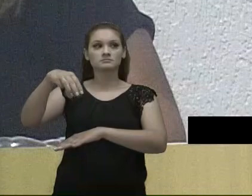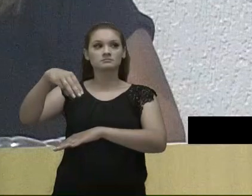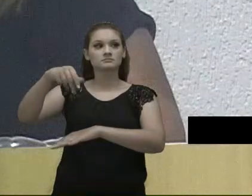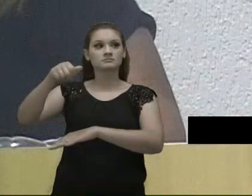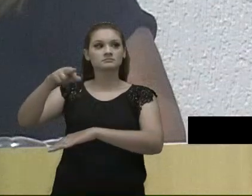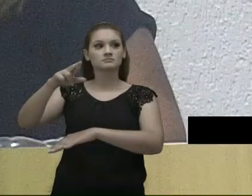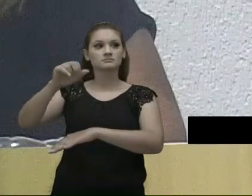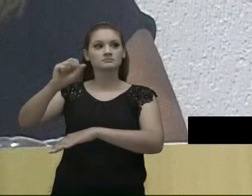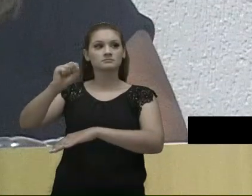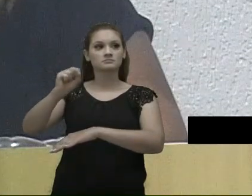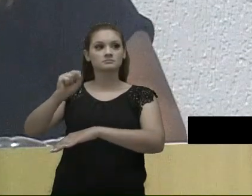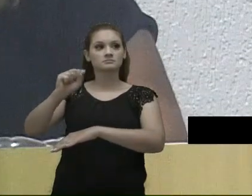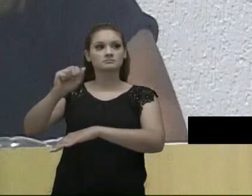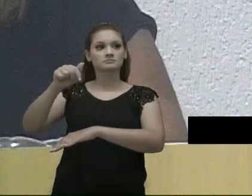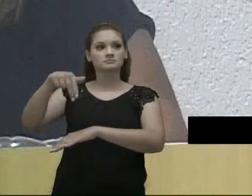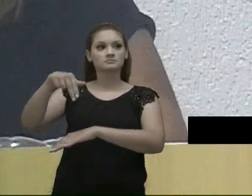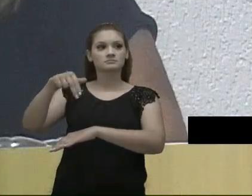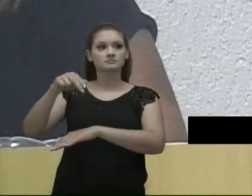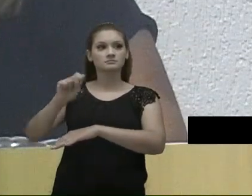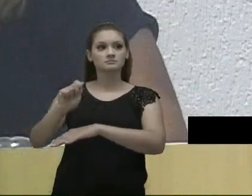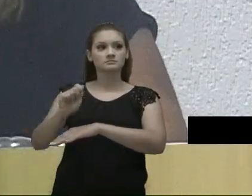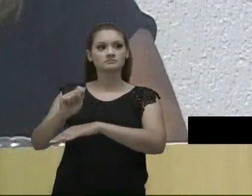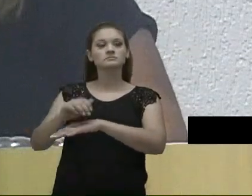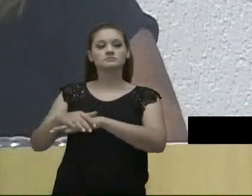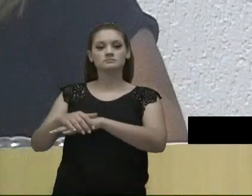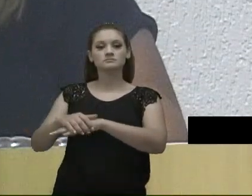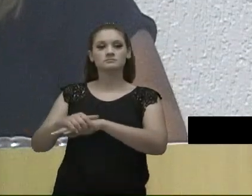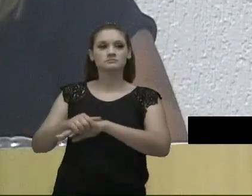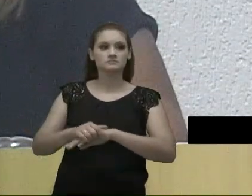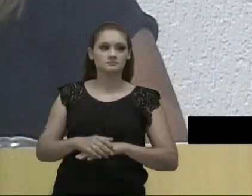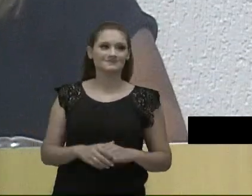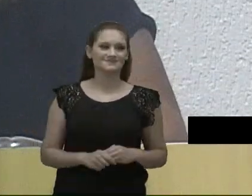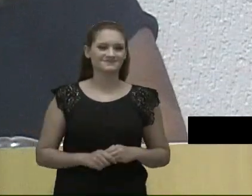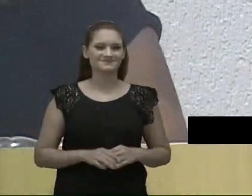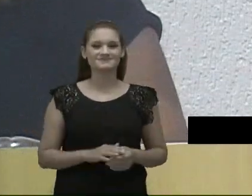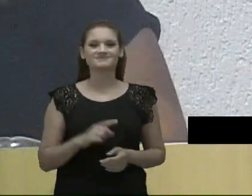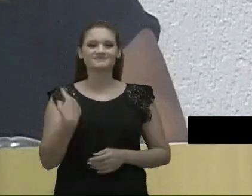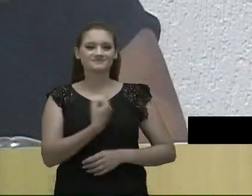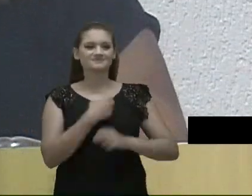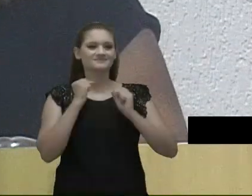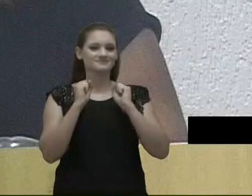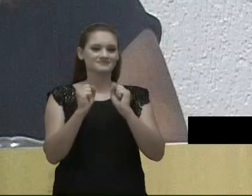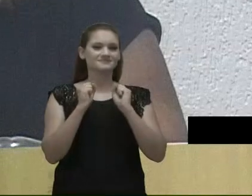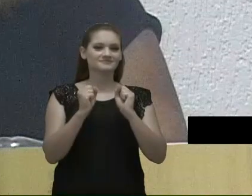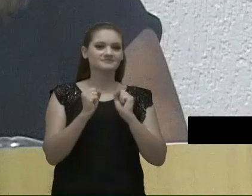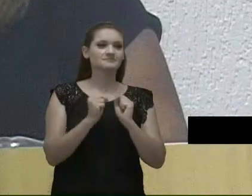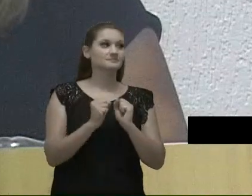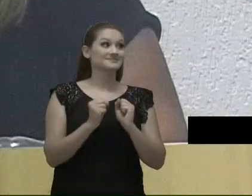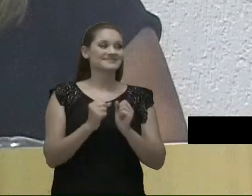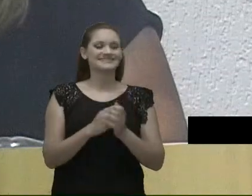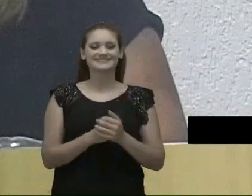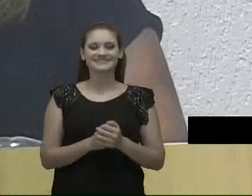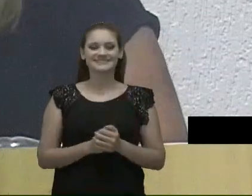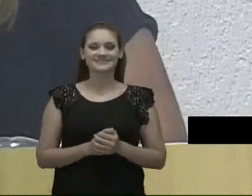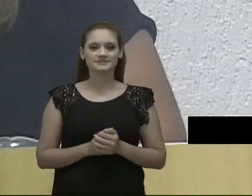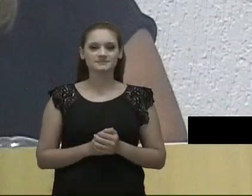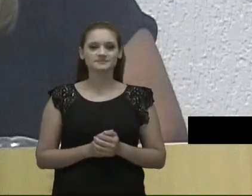aqui na comissão, tá ok? Para a gente depois solicitar informações também para a Chavantes. Pela